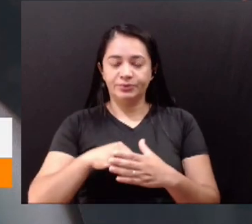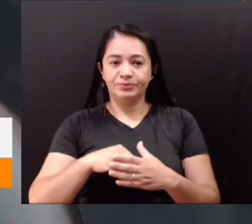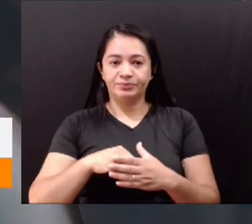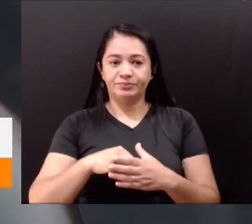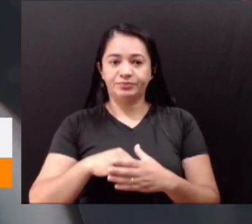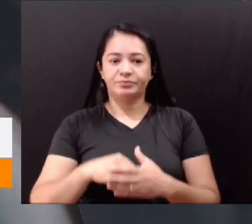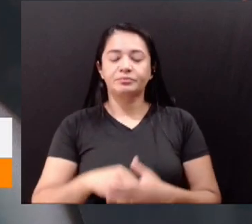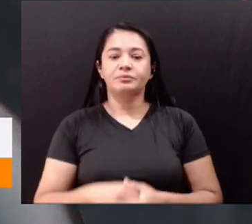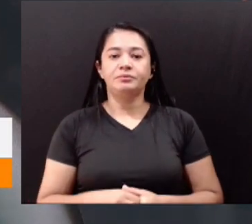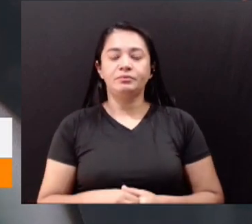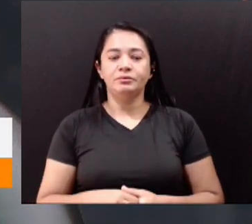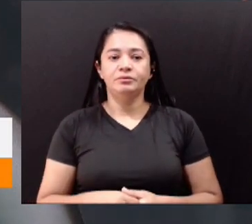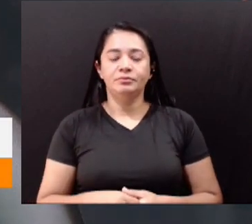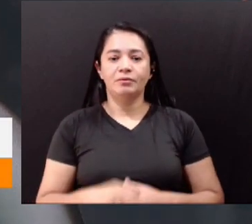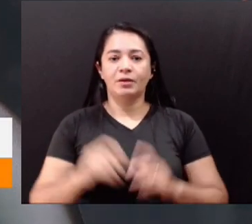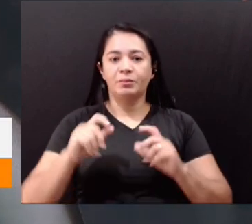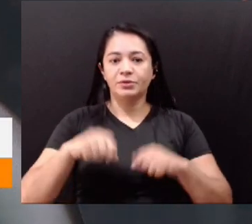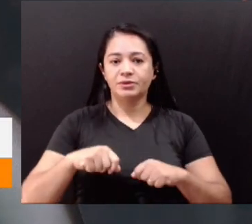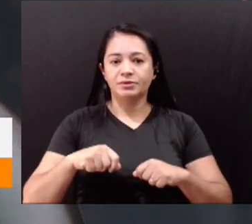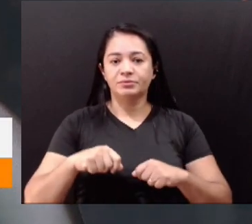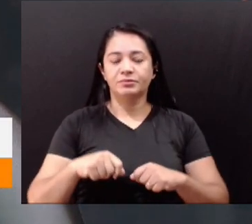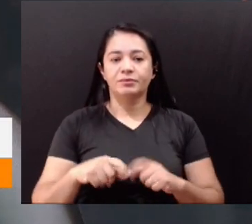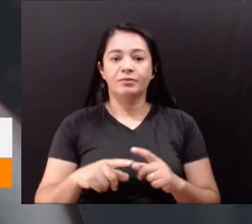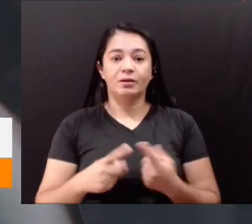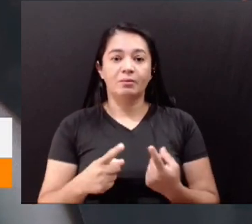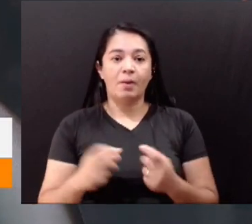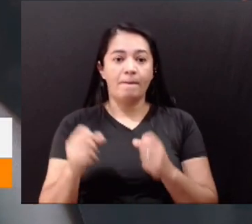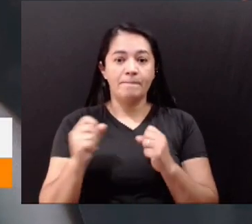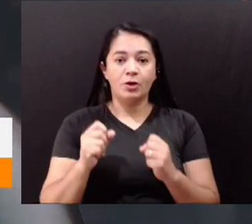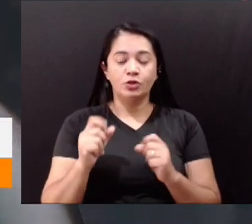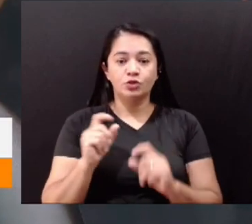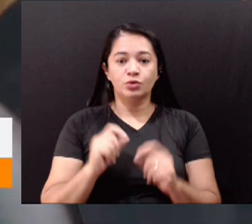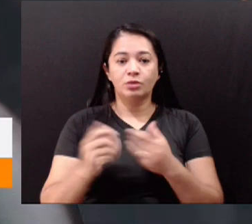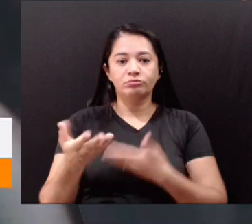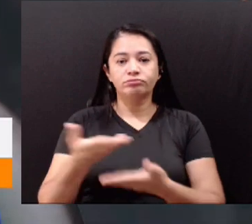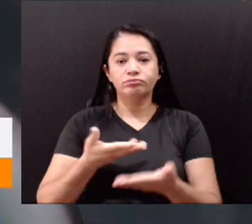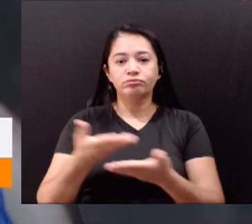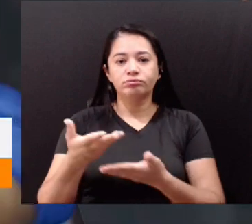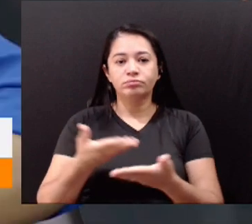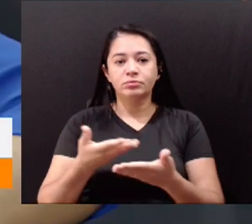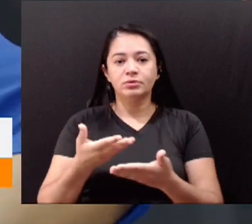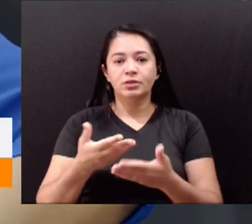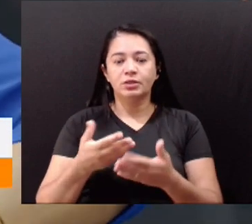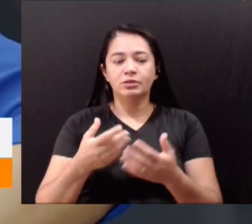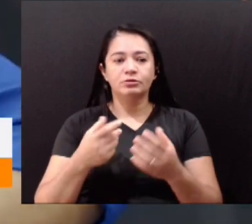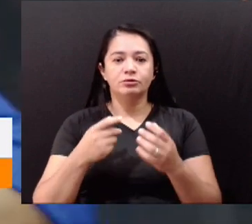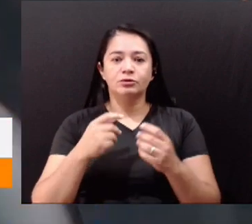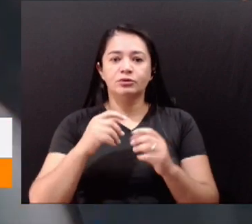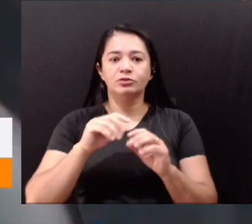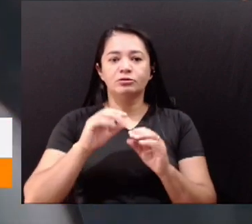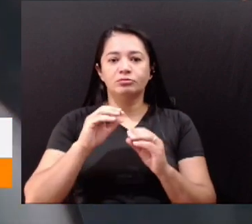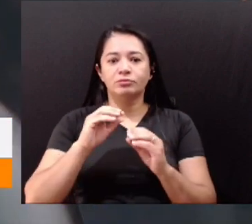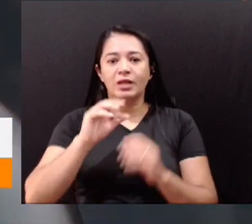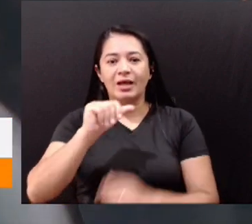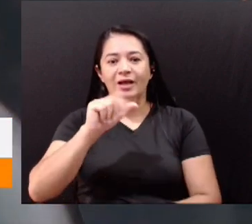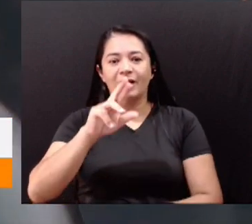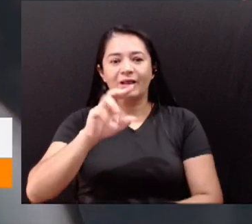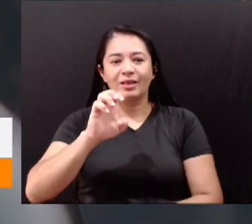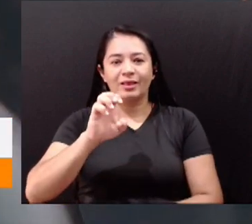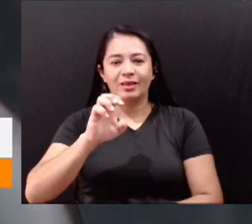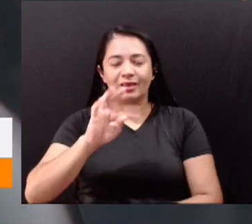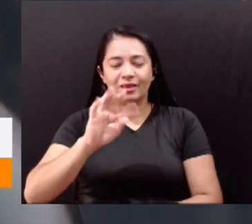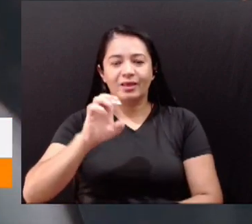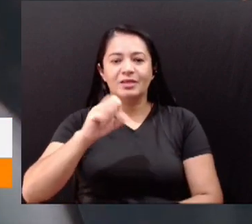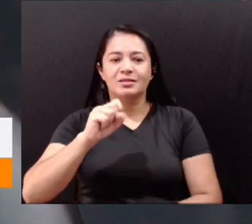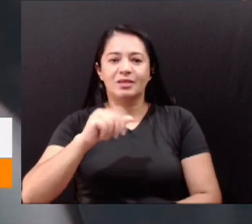é possível, mas ela pode se envolver desde um artesanato, como teve uma senhora que falou Uhum. ali com o André